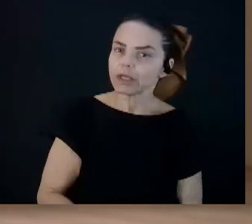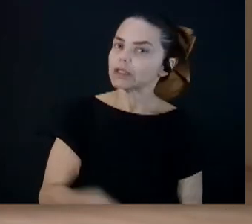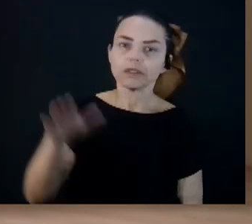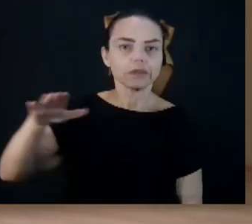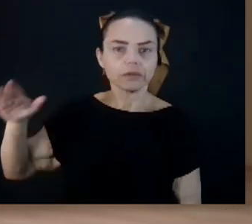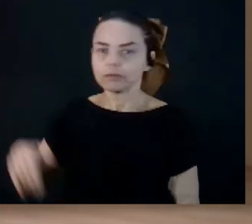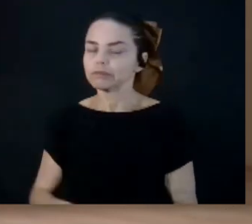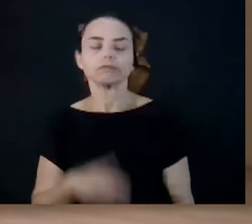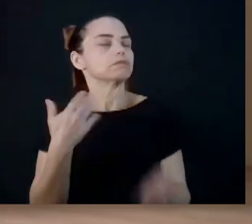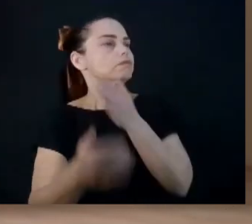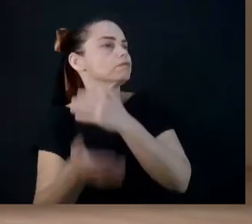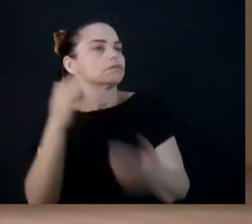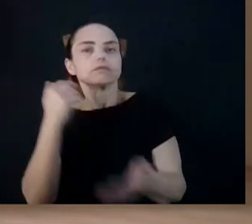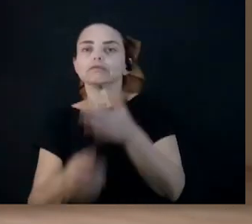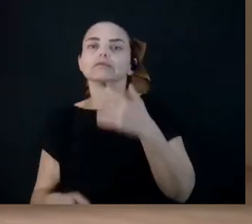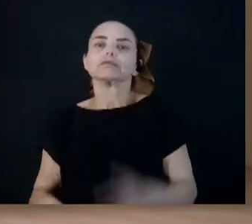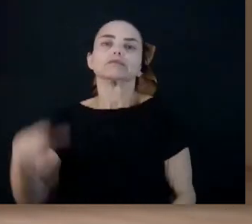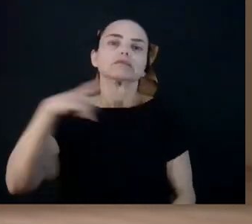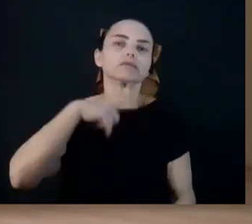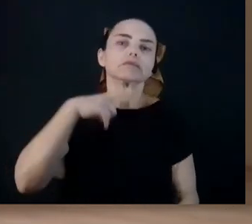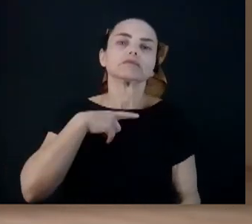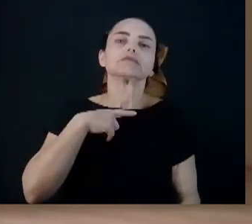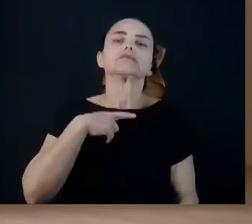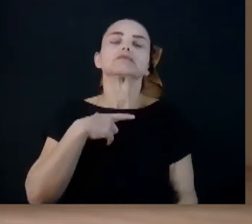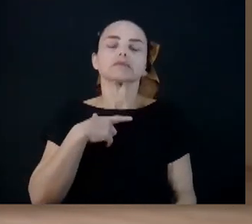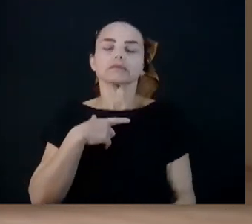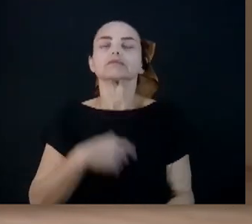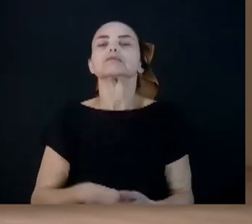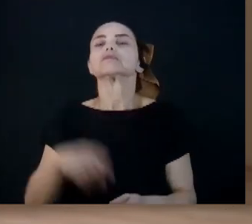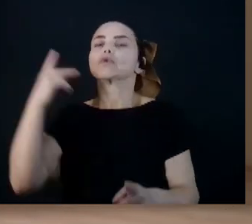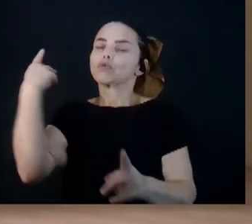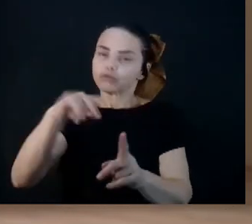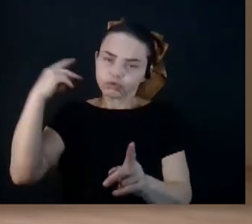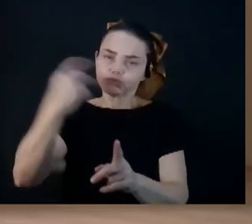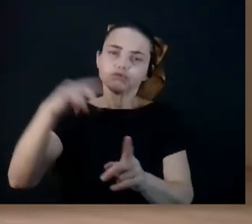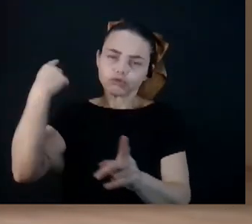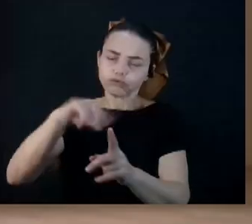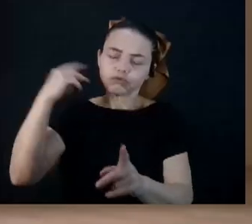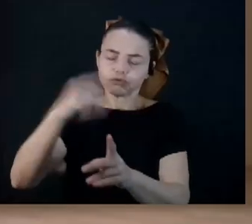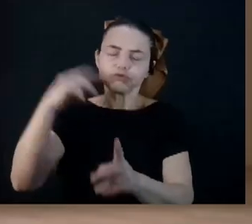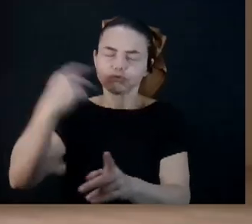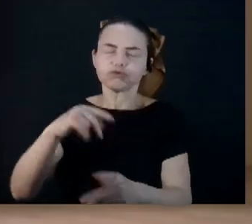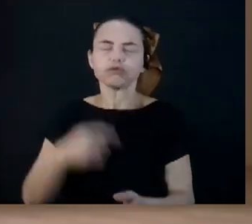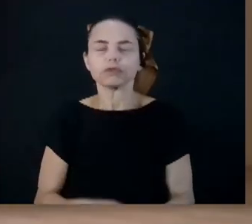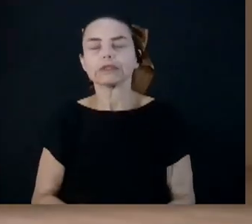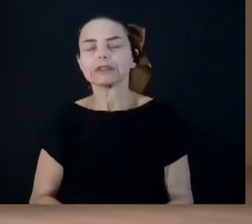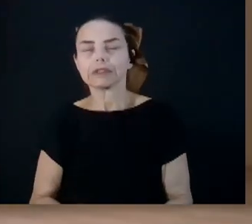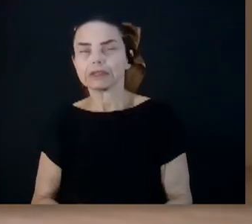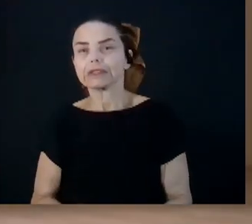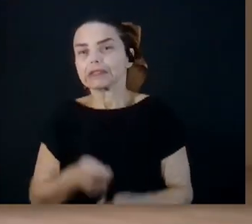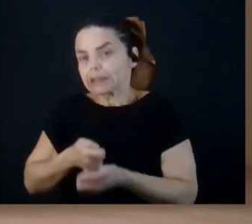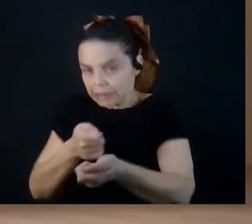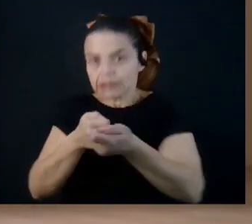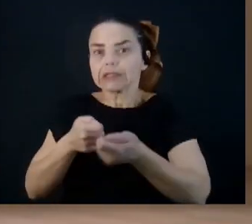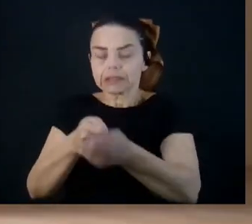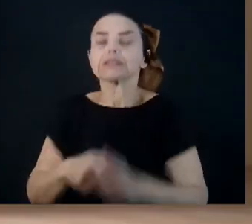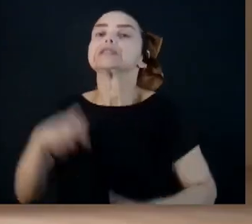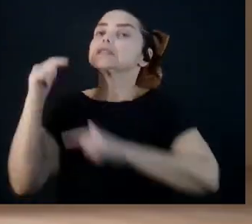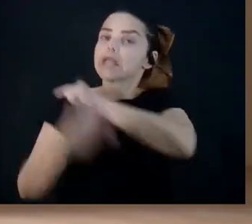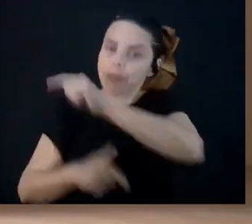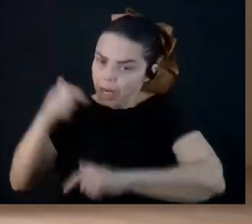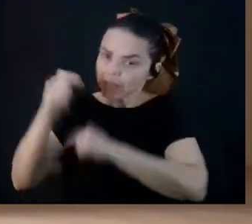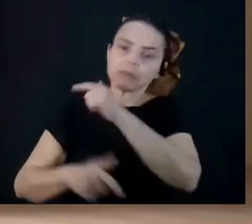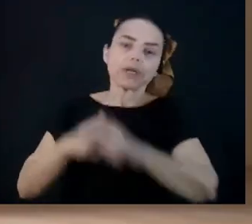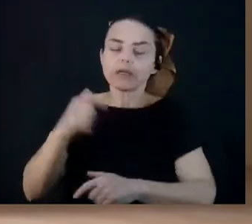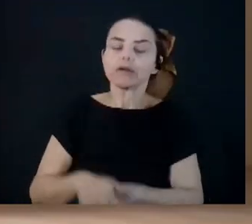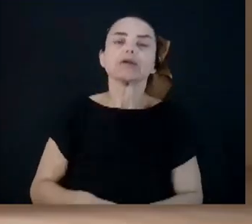importava. Se tivesse na frente, tomava chicotada e eles instigando para que se trabalhasse mais e mais e mais. A gente